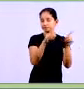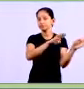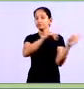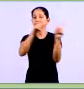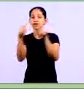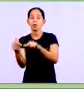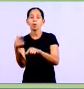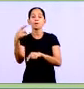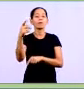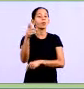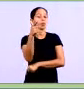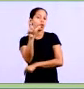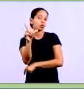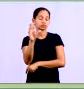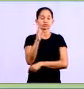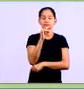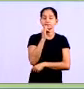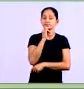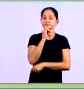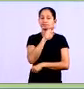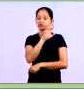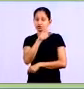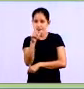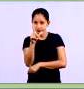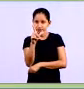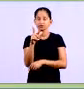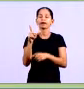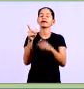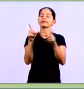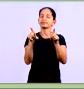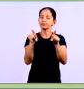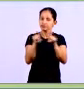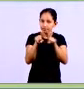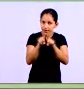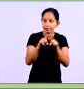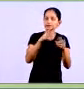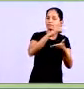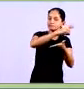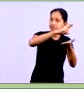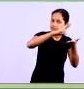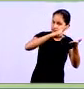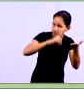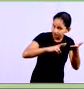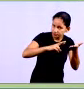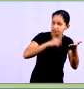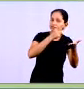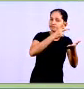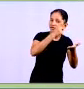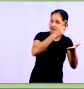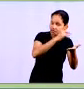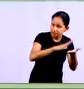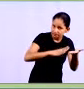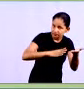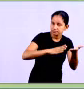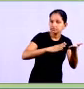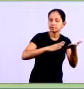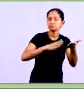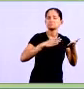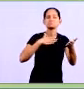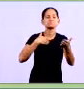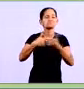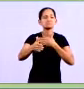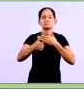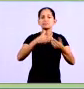Lucro presumido. Eu tenho as receitas, ou seja, as minhas vendas. Pouco importa as